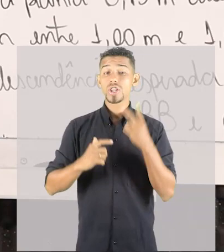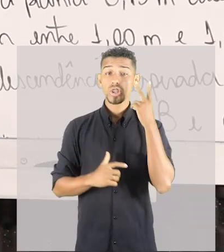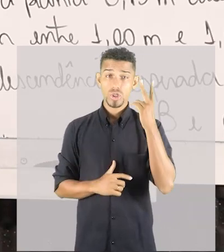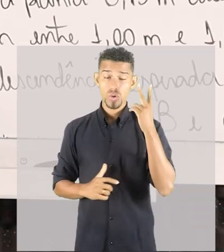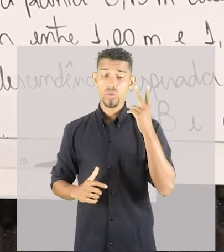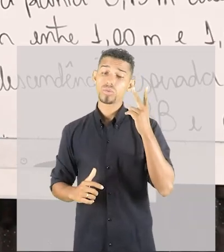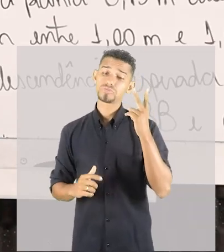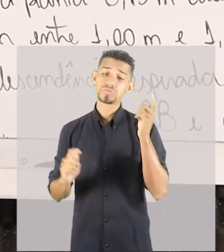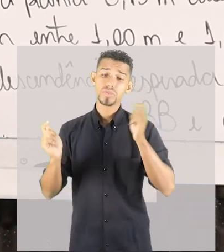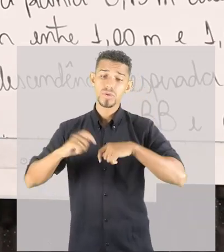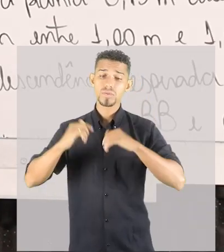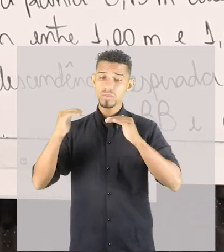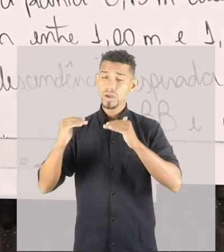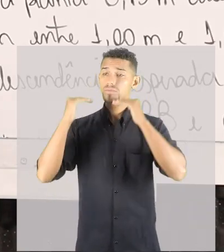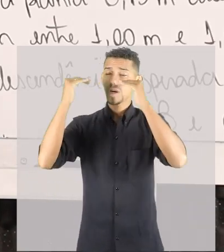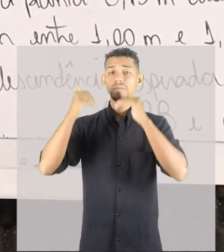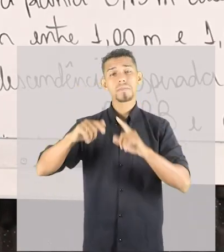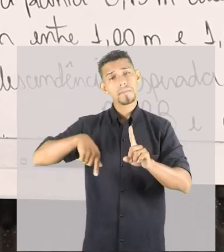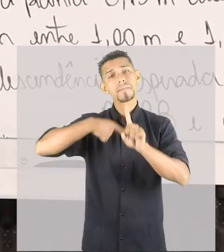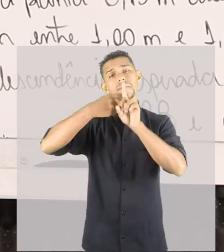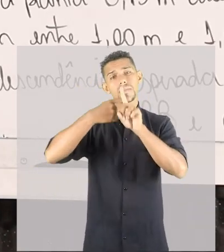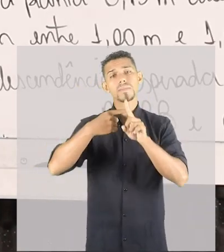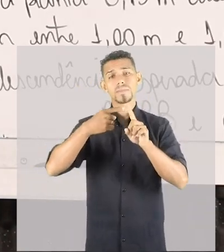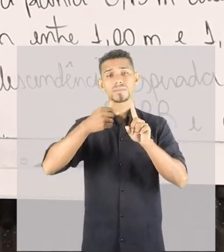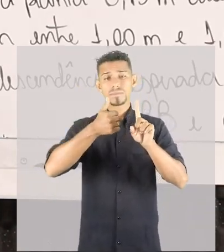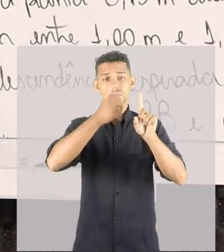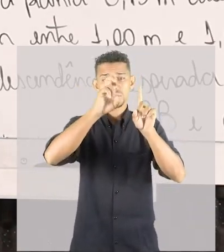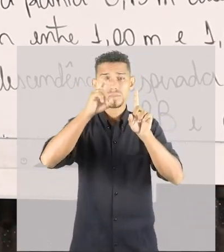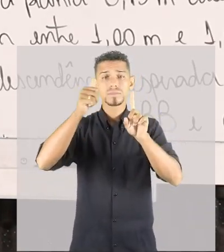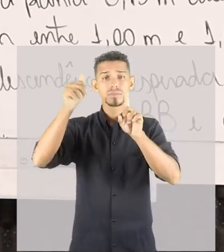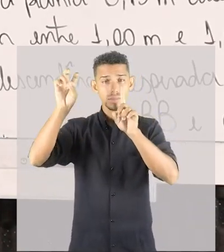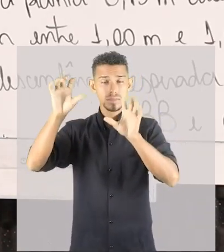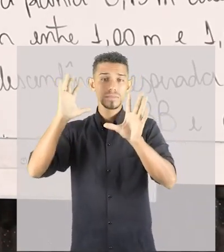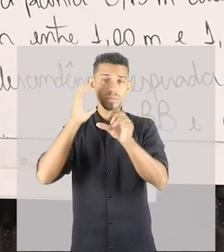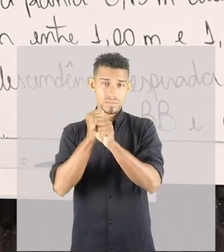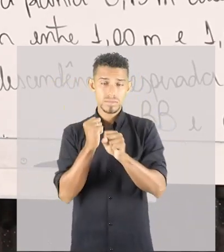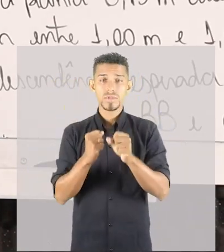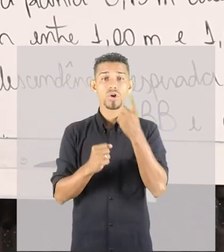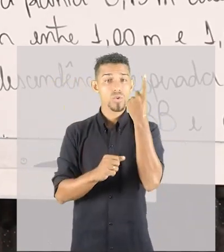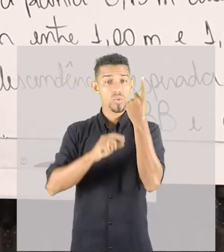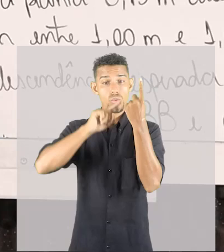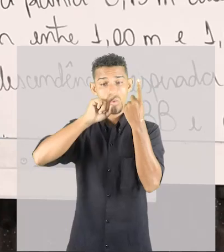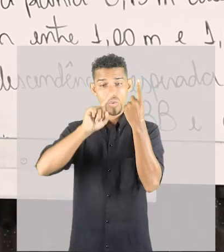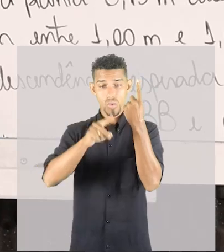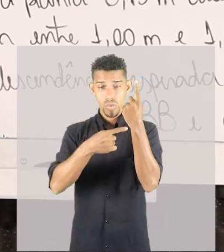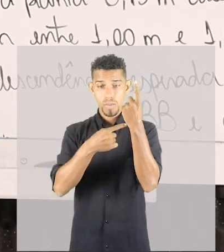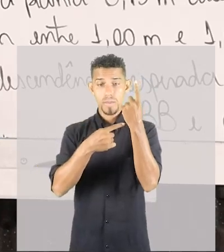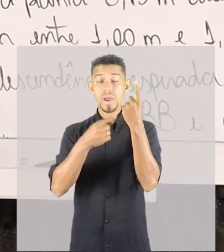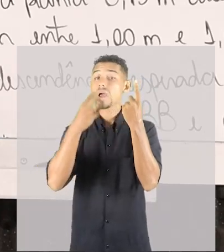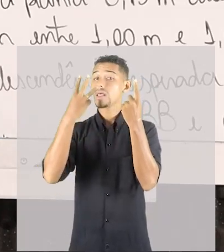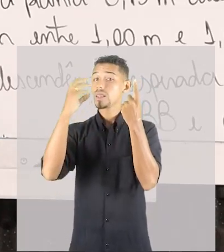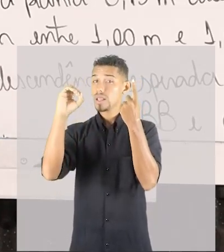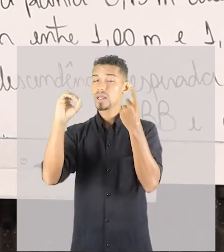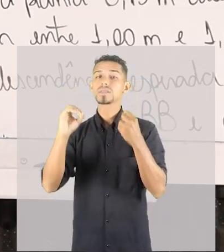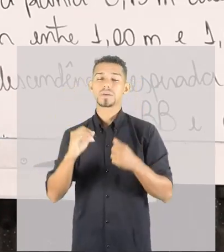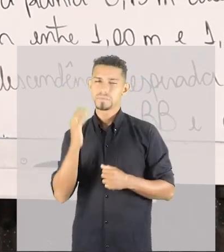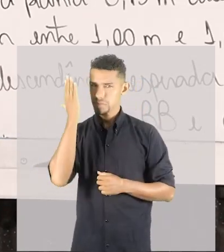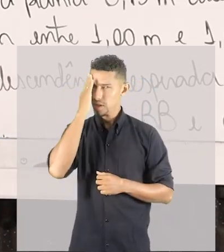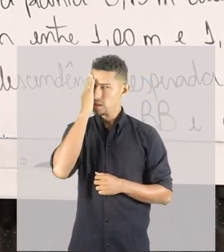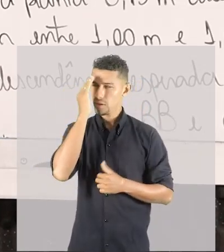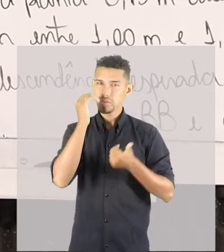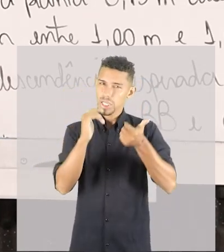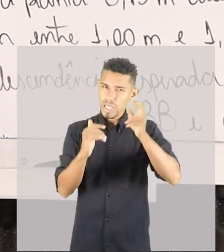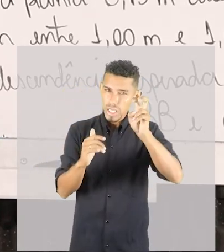alelos dominantes, a gente sobe então, né, 2 vezes. Então, a gente vai ter 1 metro aqui e 30, tá